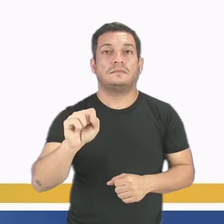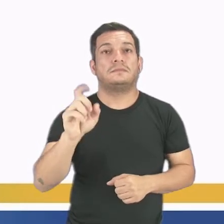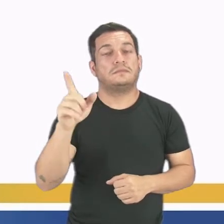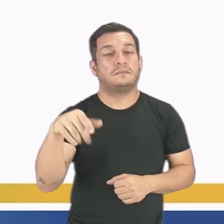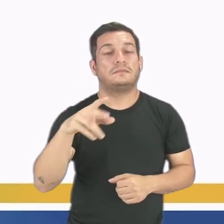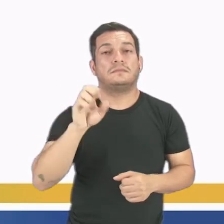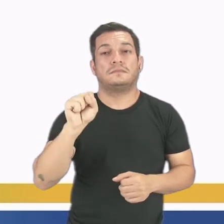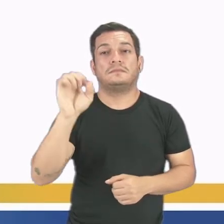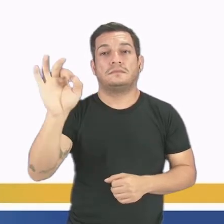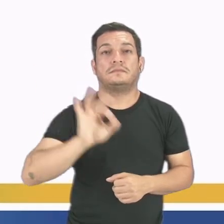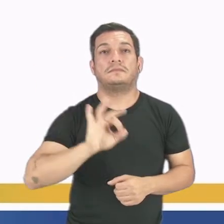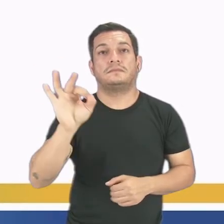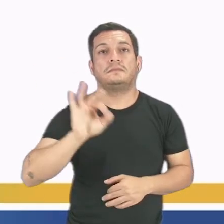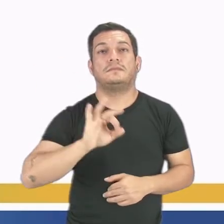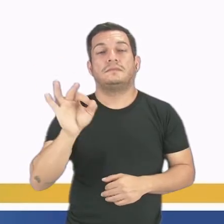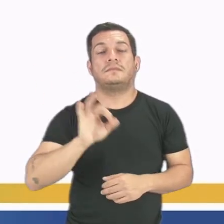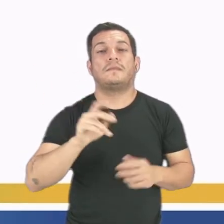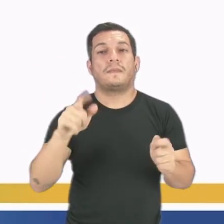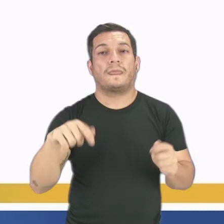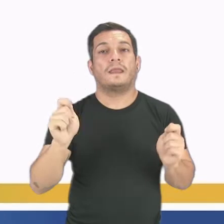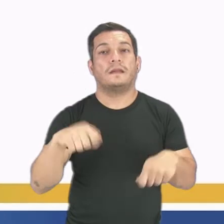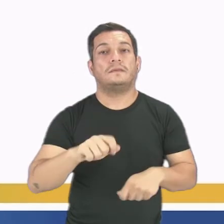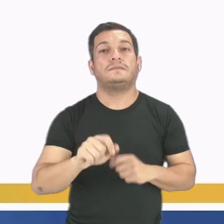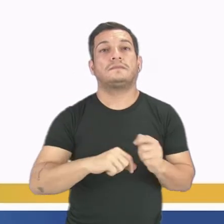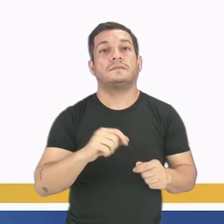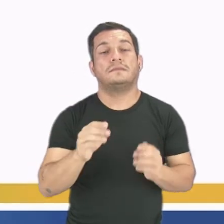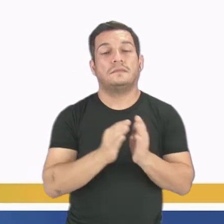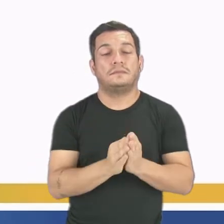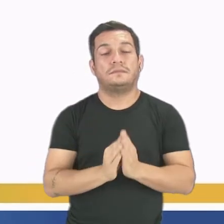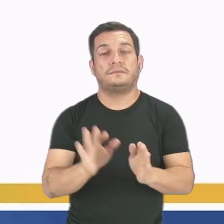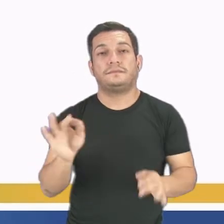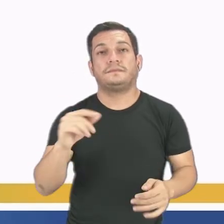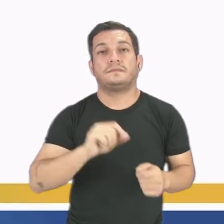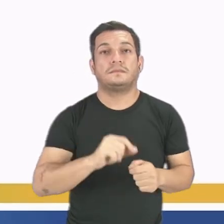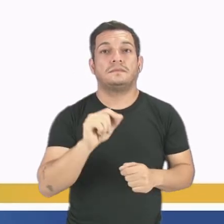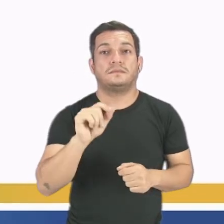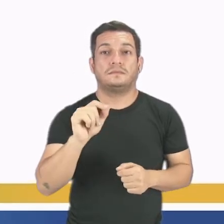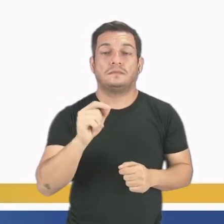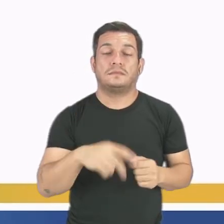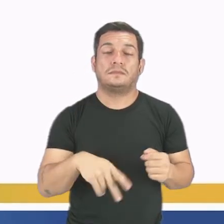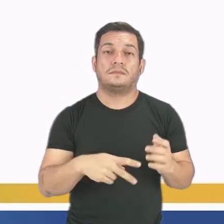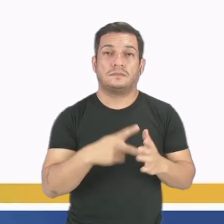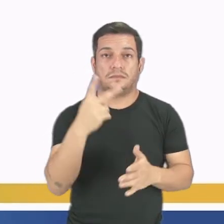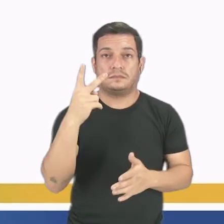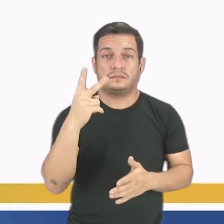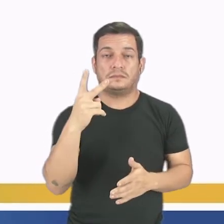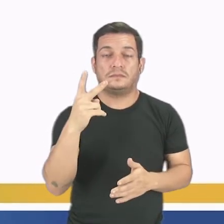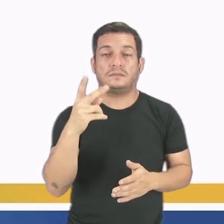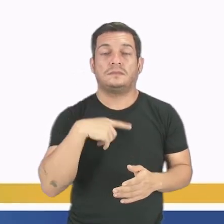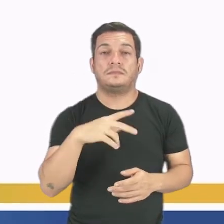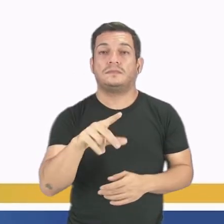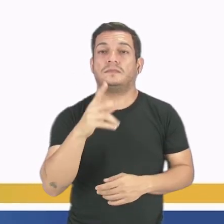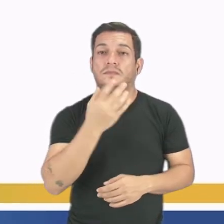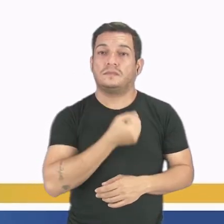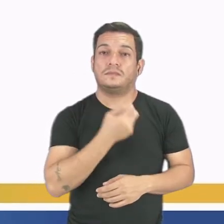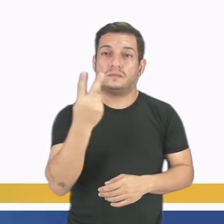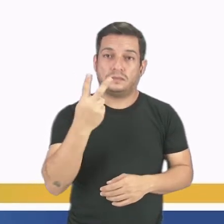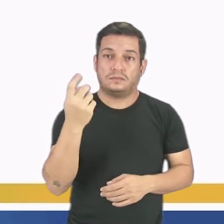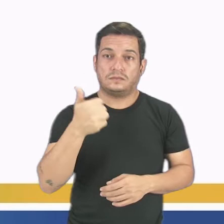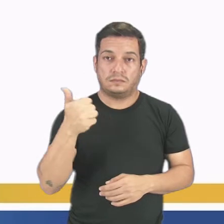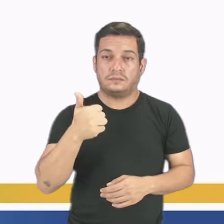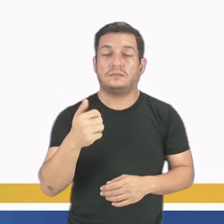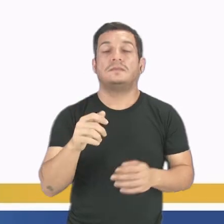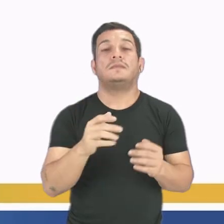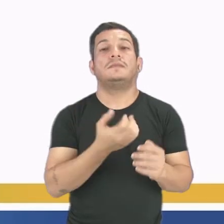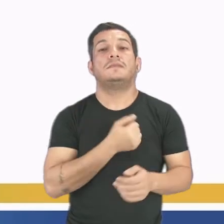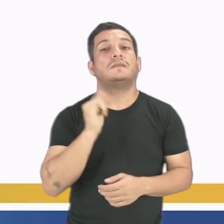seja, 8% é a chance de eu fazer 2 lançamentos com dado e retirar o número 2 no primeiro lançamento